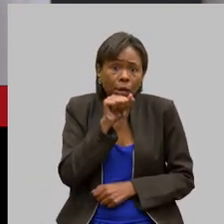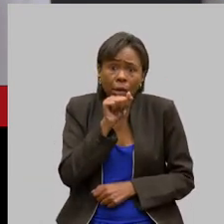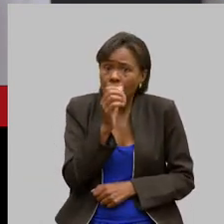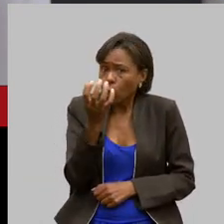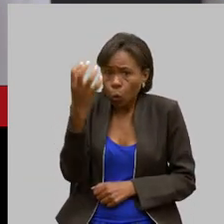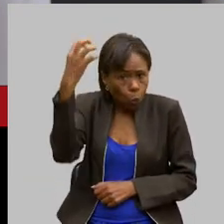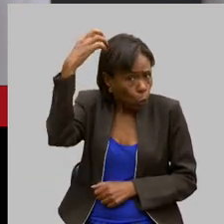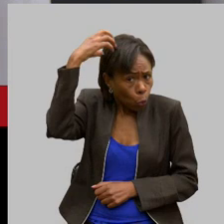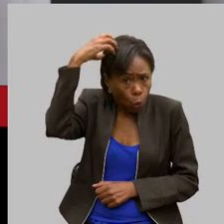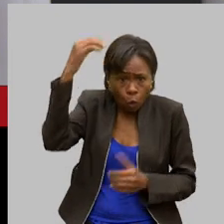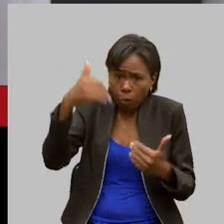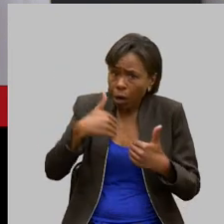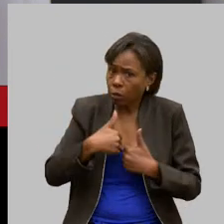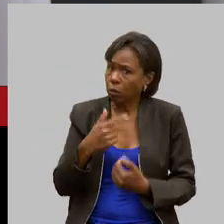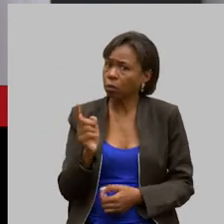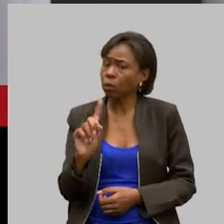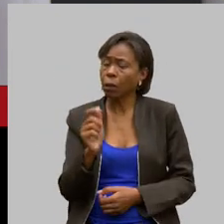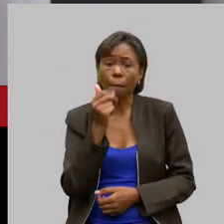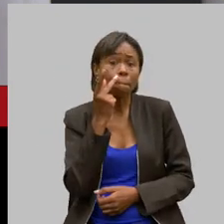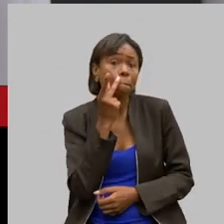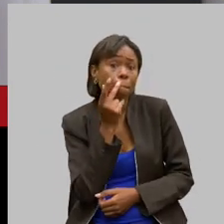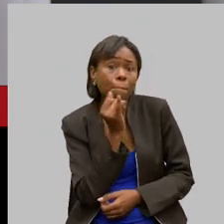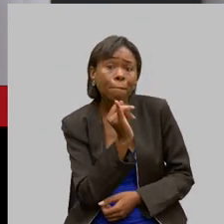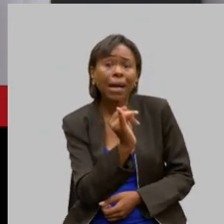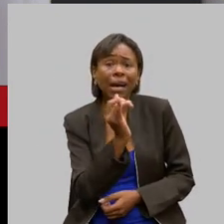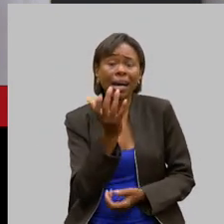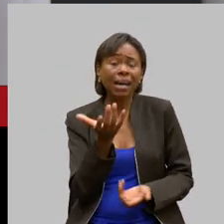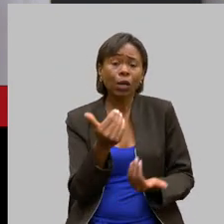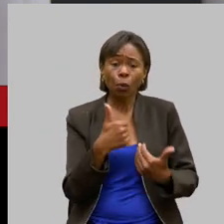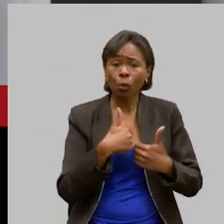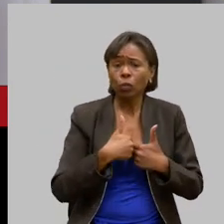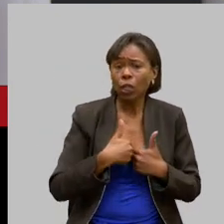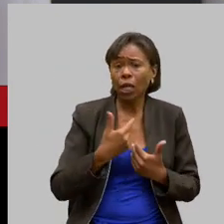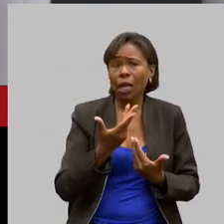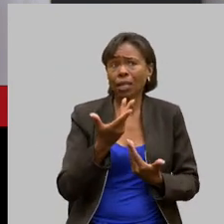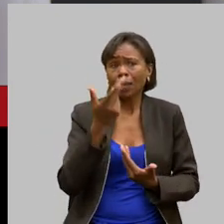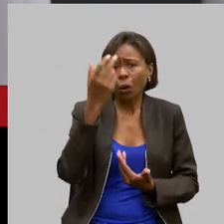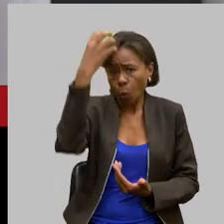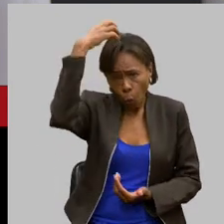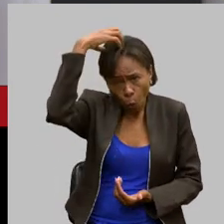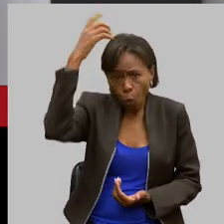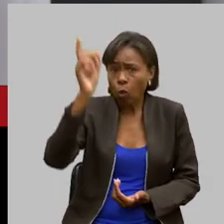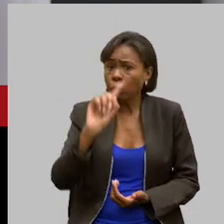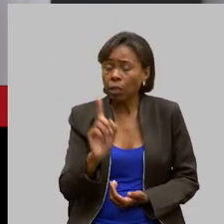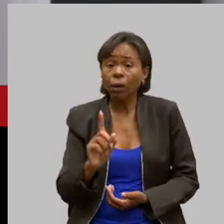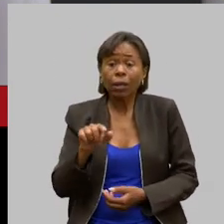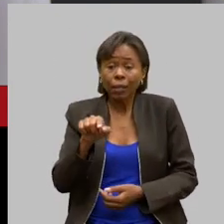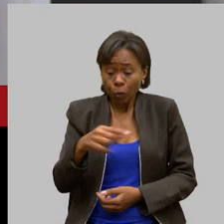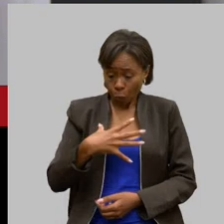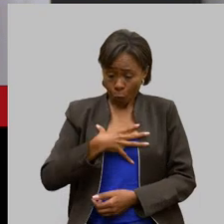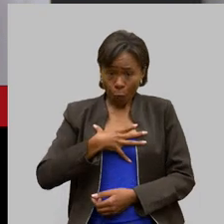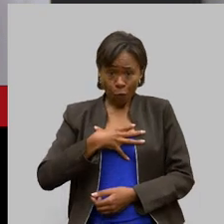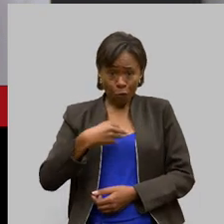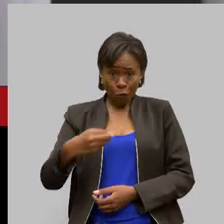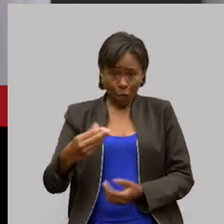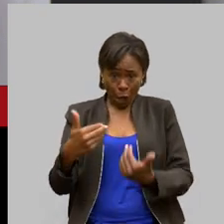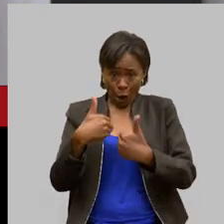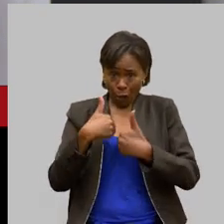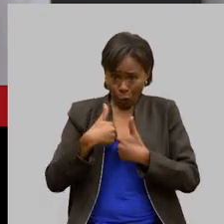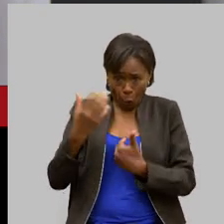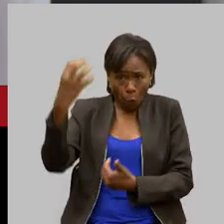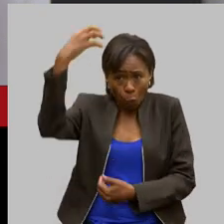autista o pai não tem culpa de ser autista e o autista muito menos culpa de ser